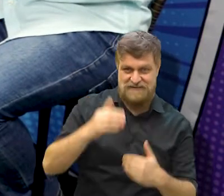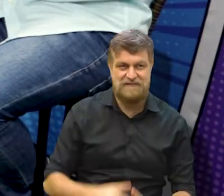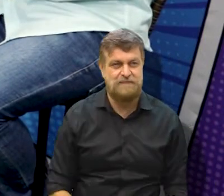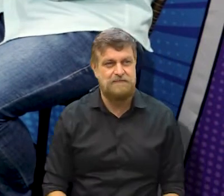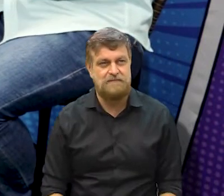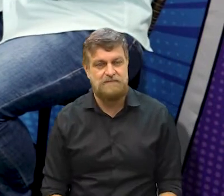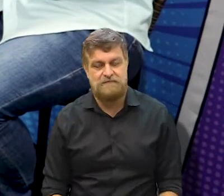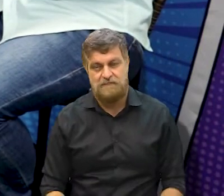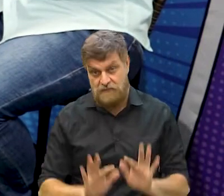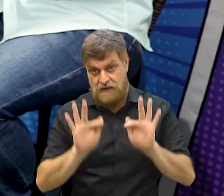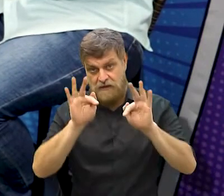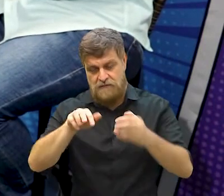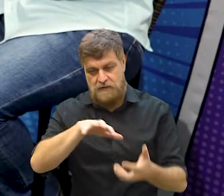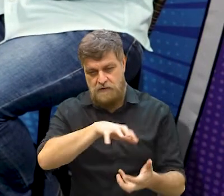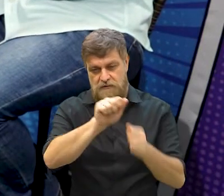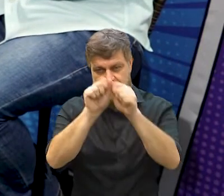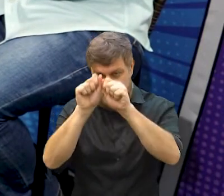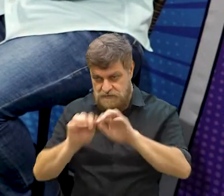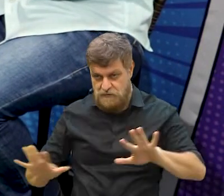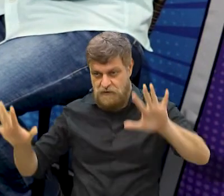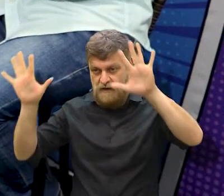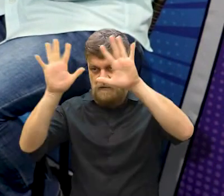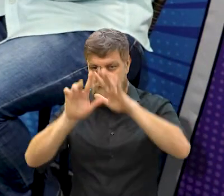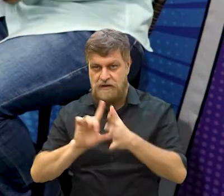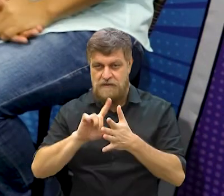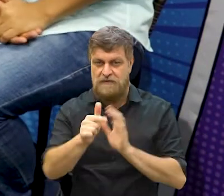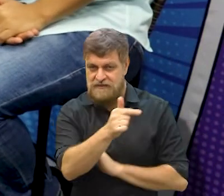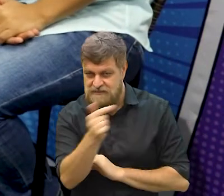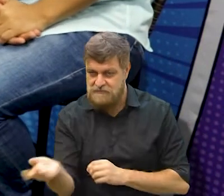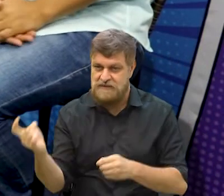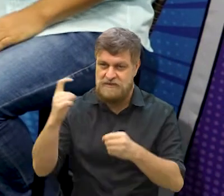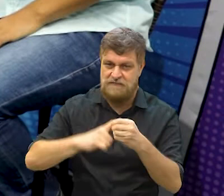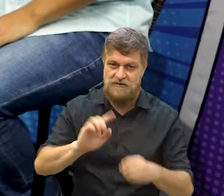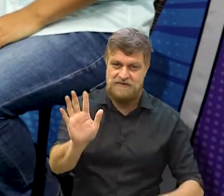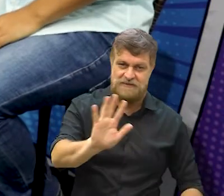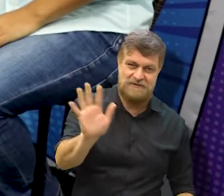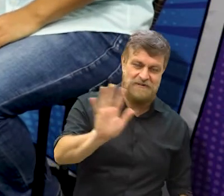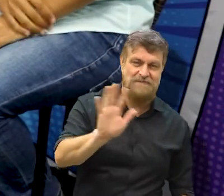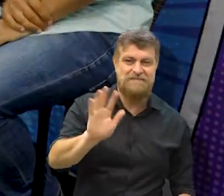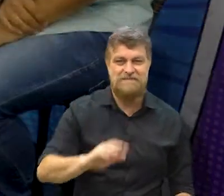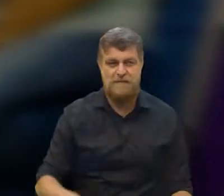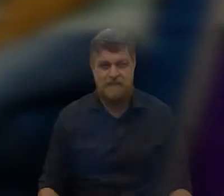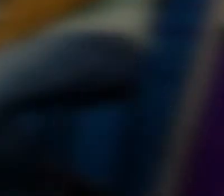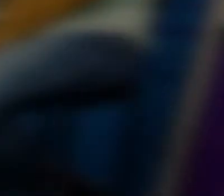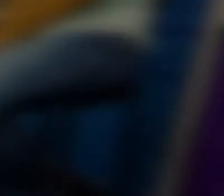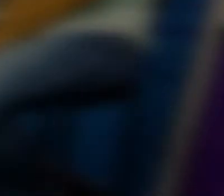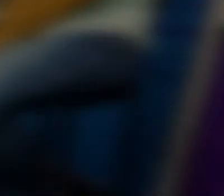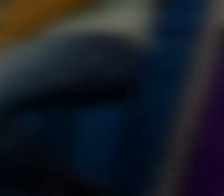Ponto final no Universo Épico e a gente volta na próxima semana. Tchau, tchau.